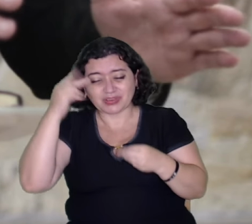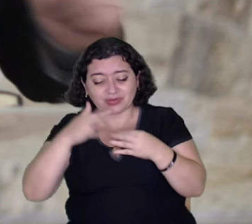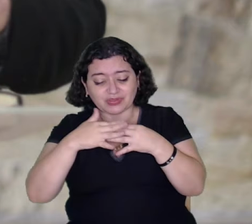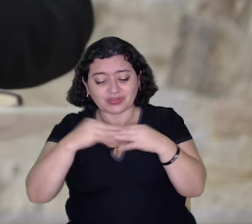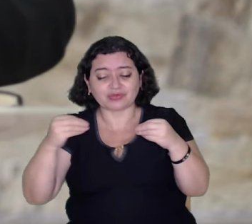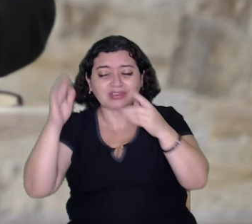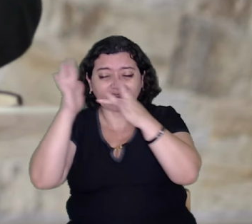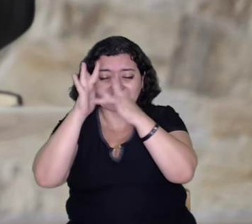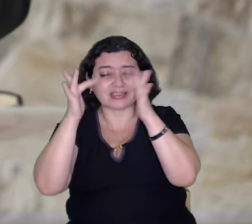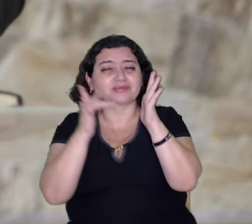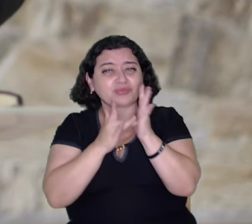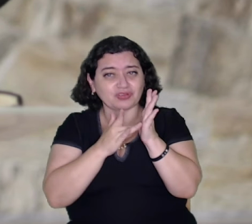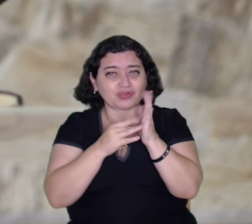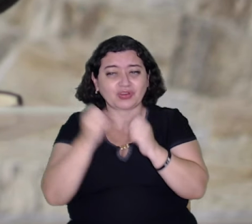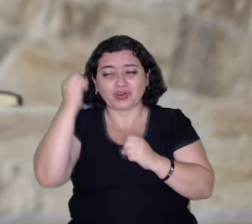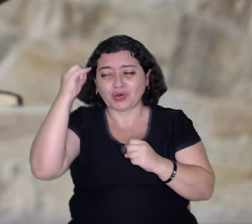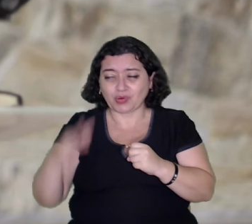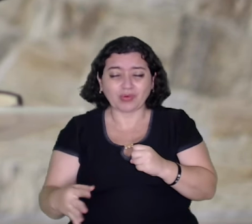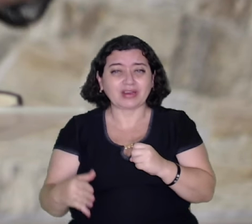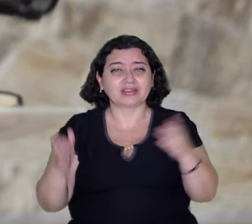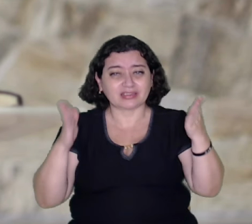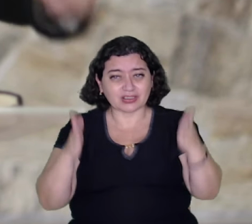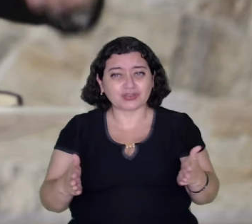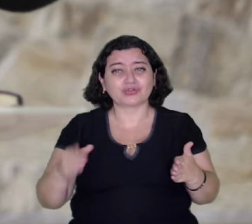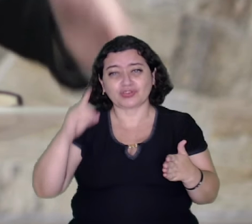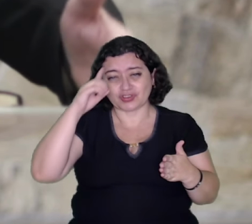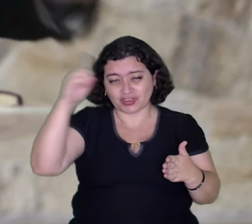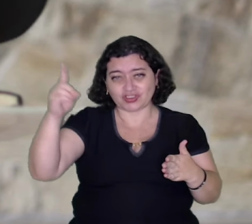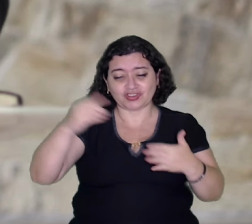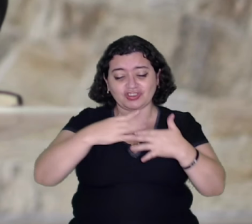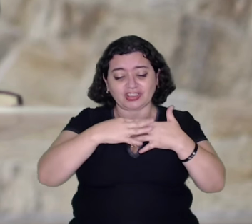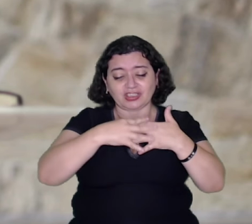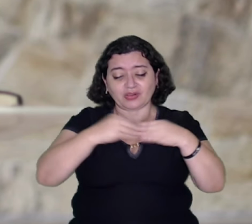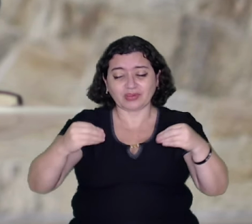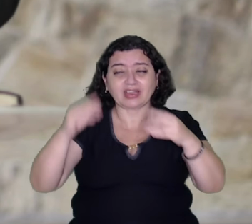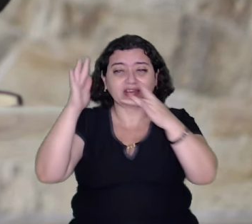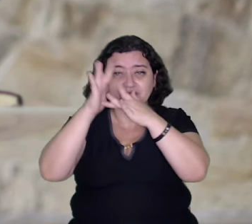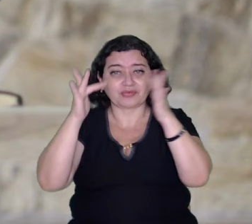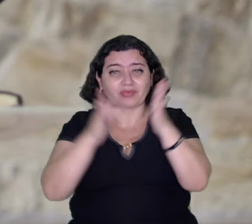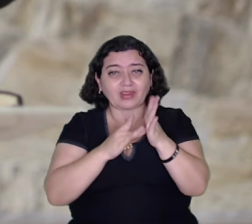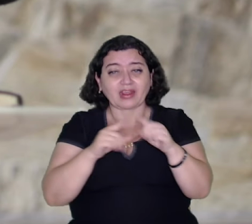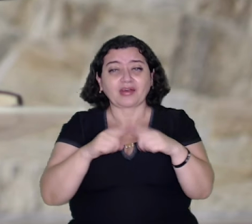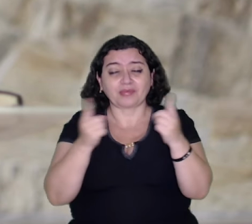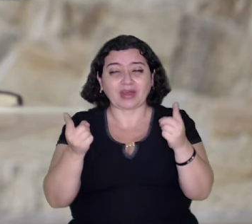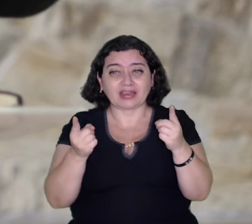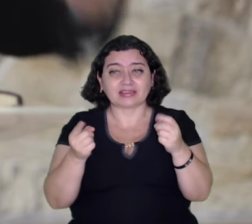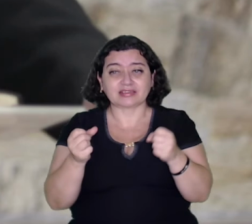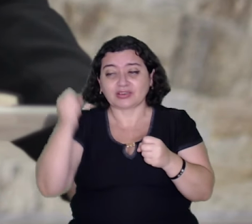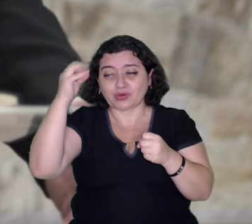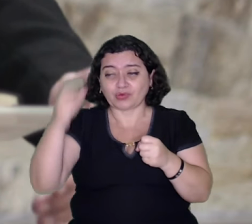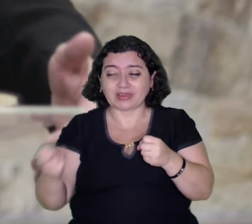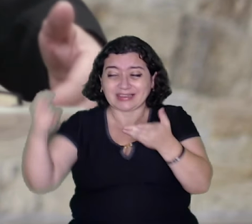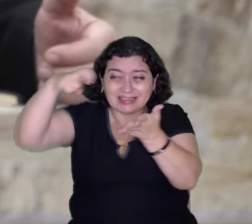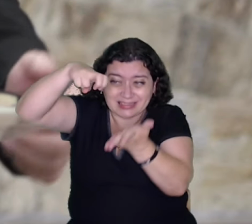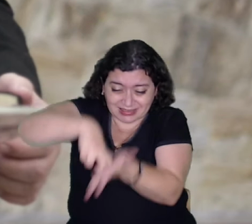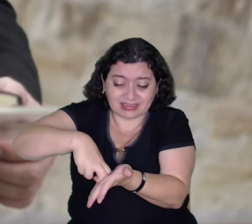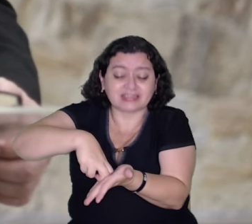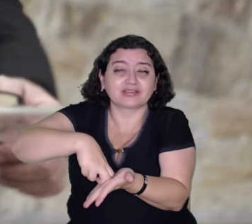por Jesus? Quantas são curadas hoje em dia por Jesus? Mas quantas estão se curvando a